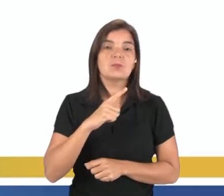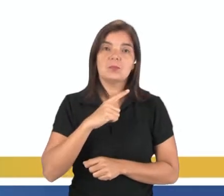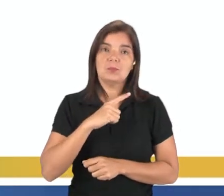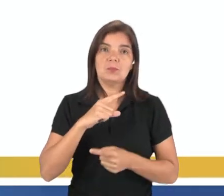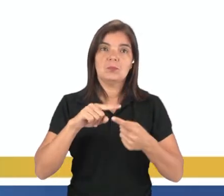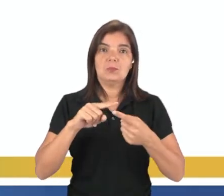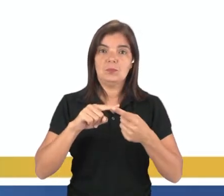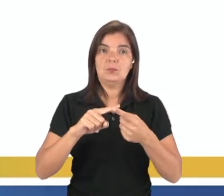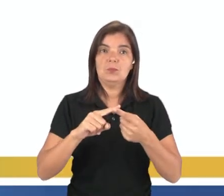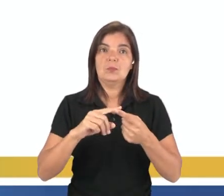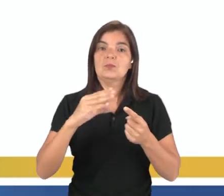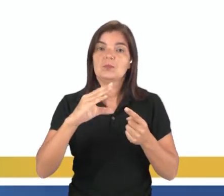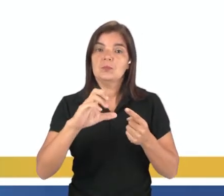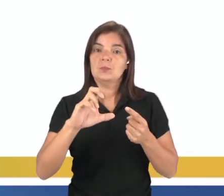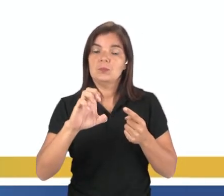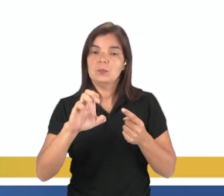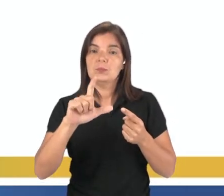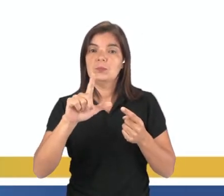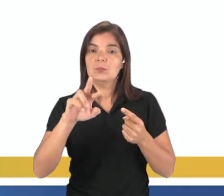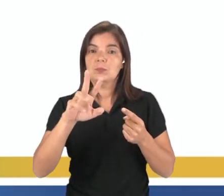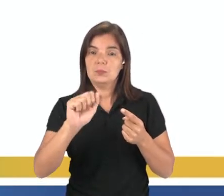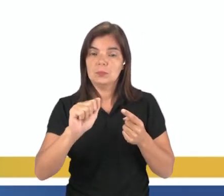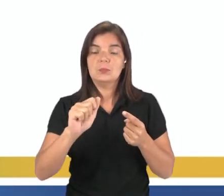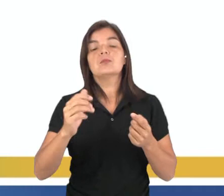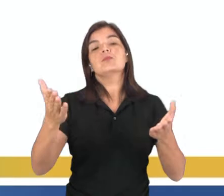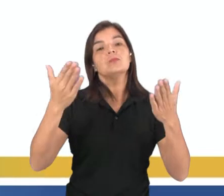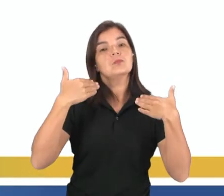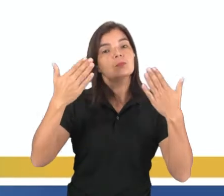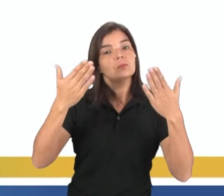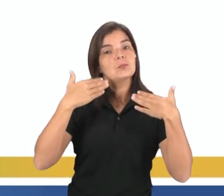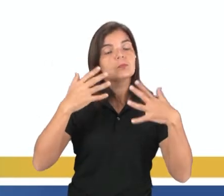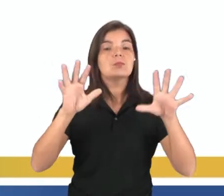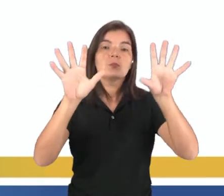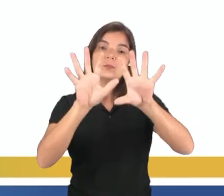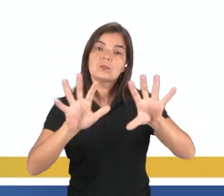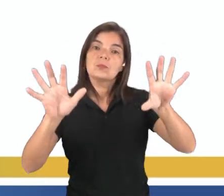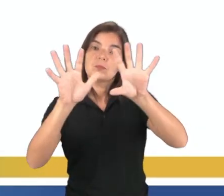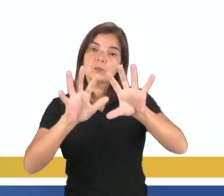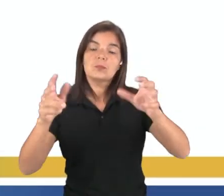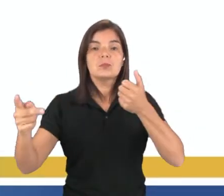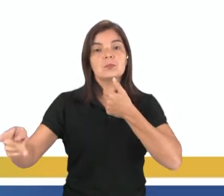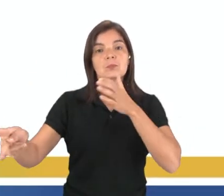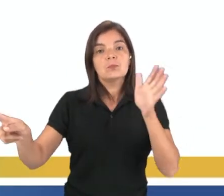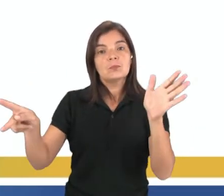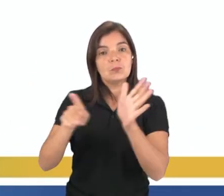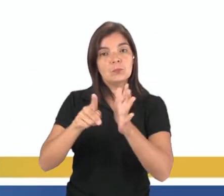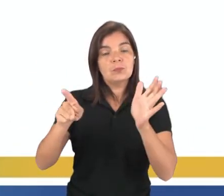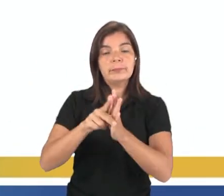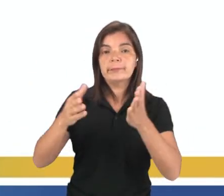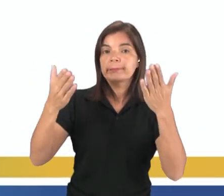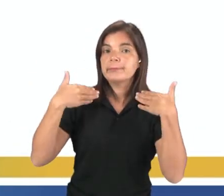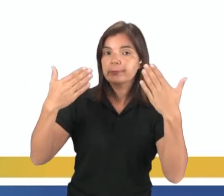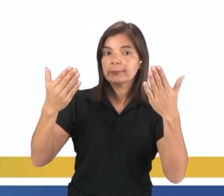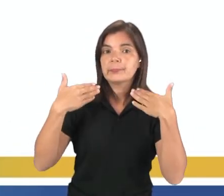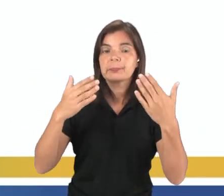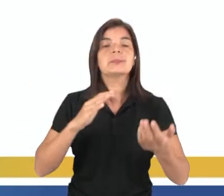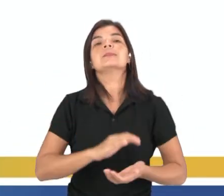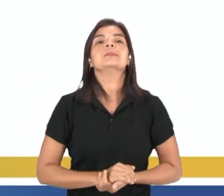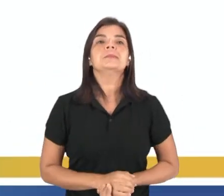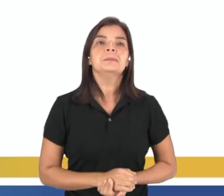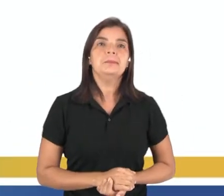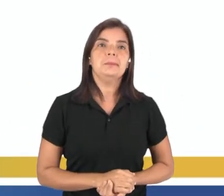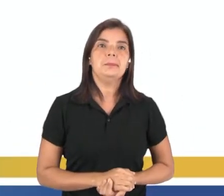escrito célula tropical. O que é célula tropical? São as massas de ar que vêm das regiões tropicais, são massas de ar quente,